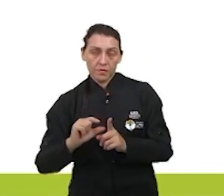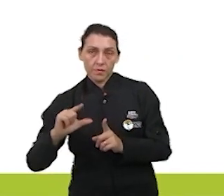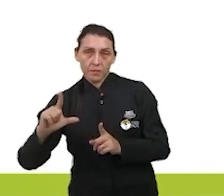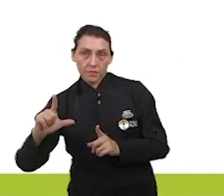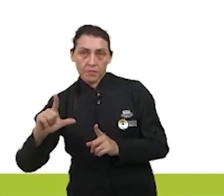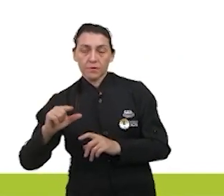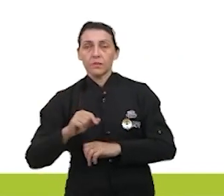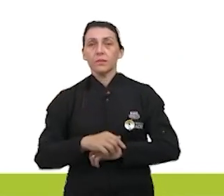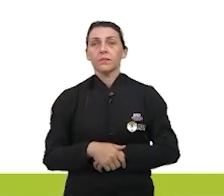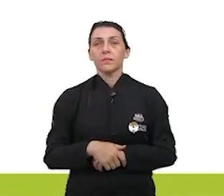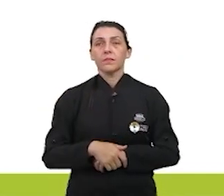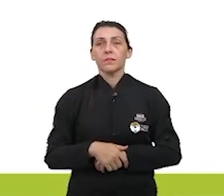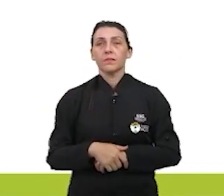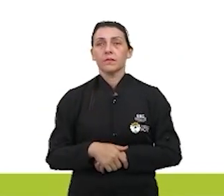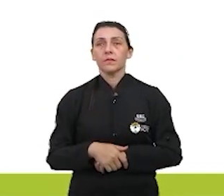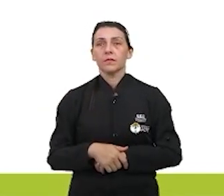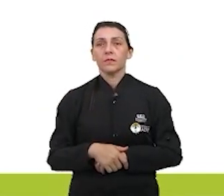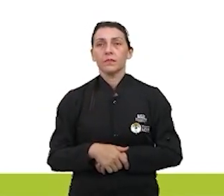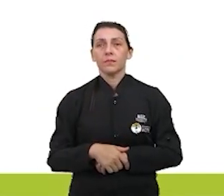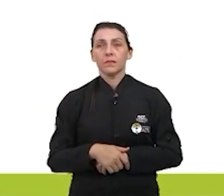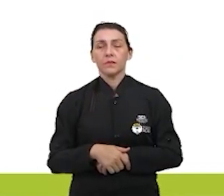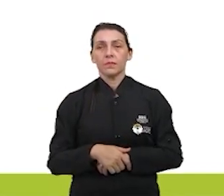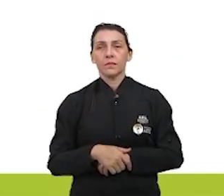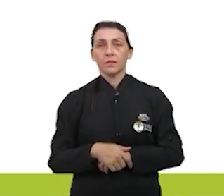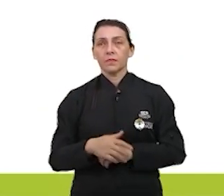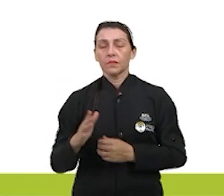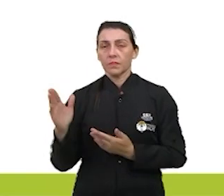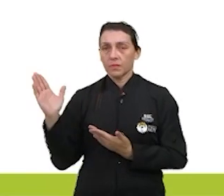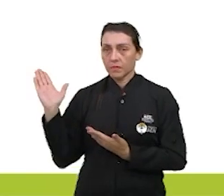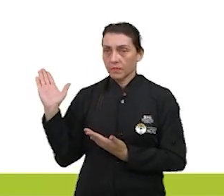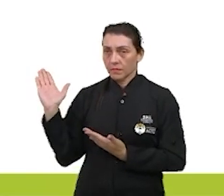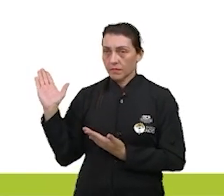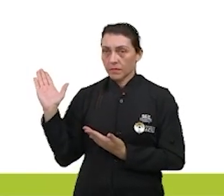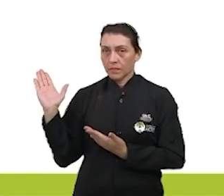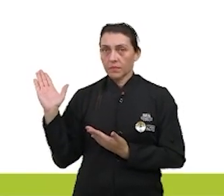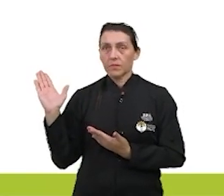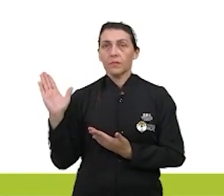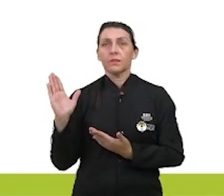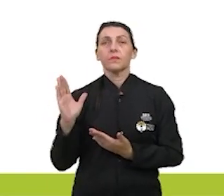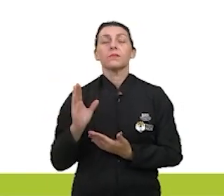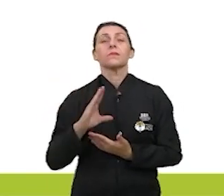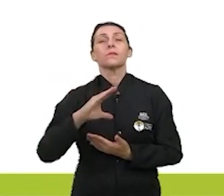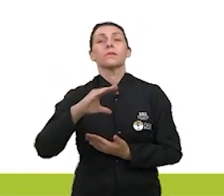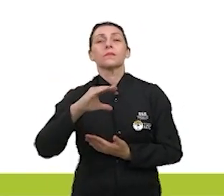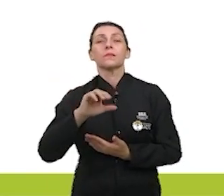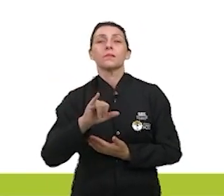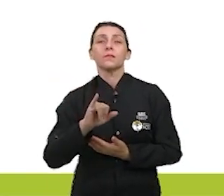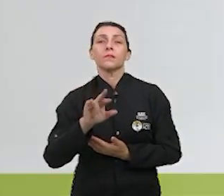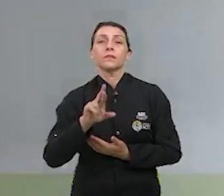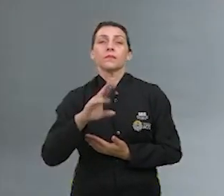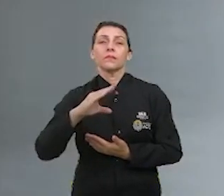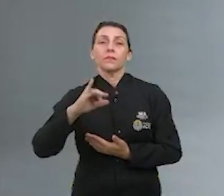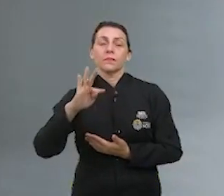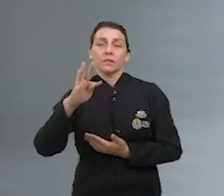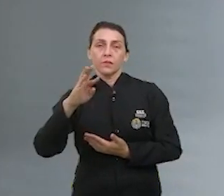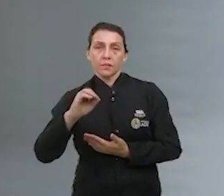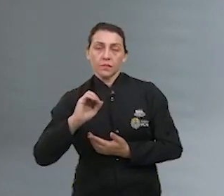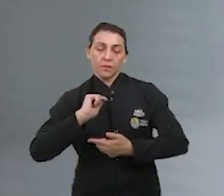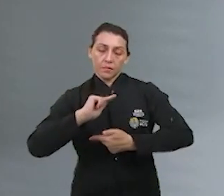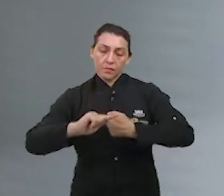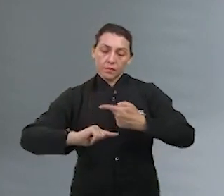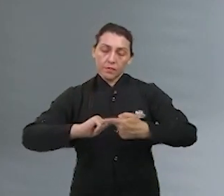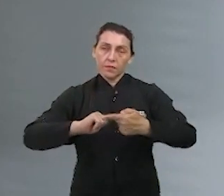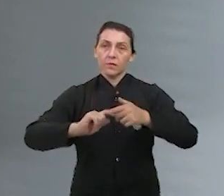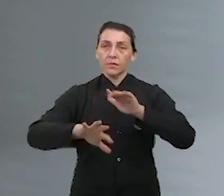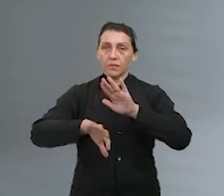crescente. E agora essa parte é o circuito gerador-receptor. Gente, olha